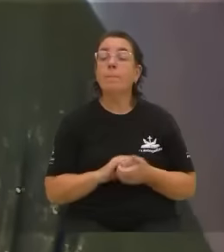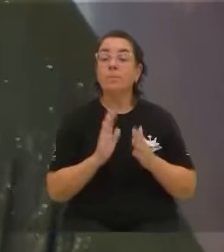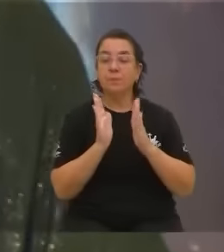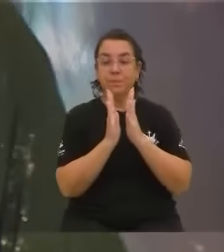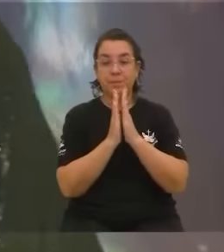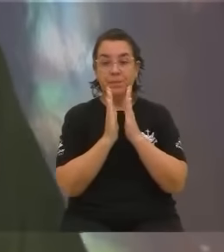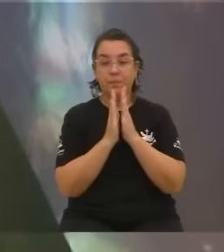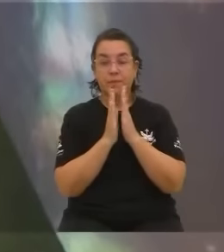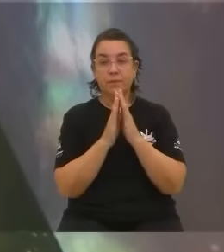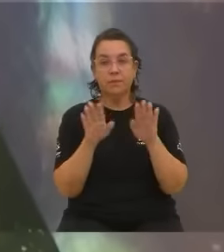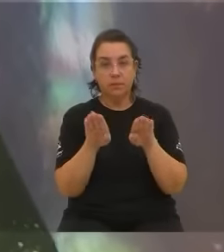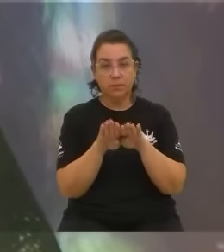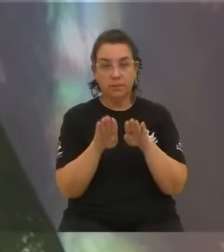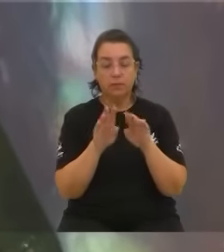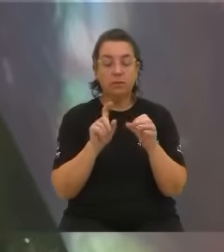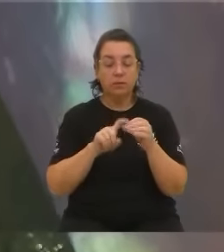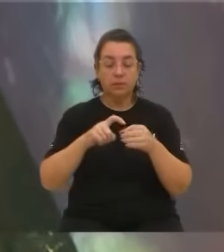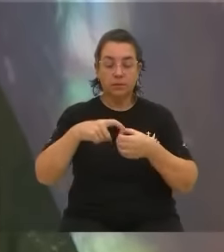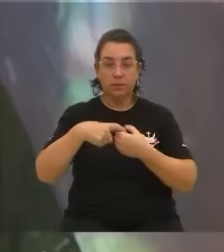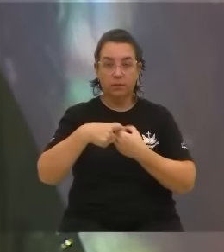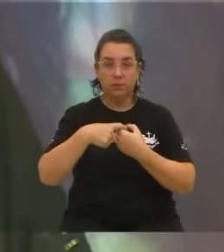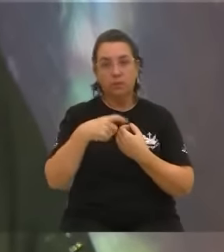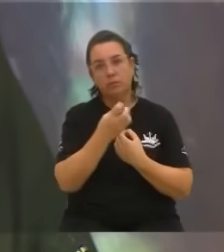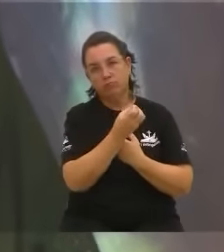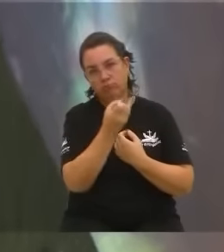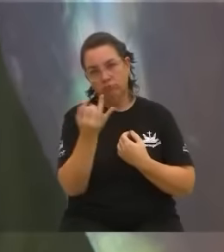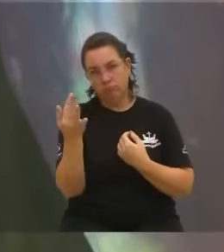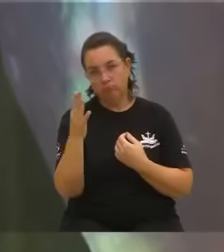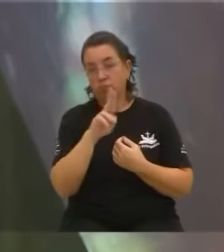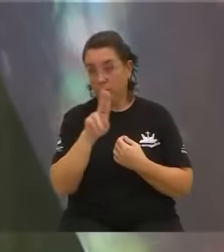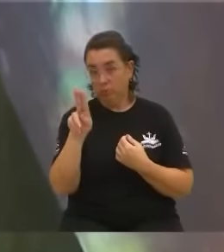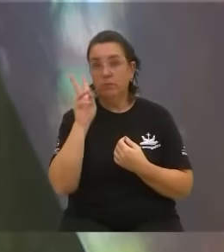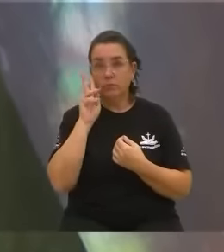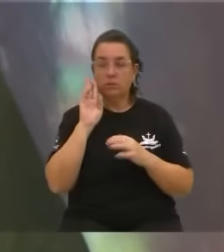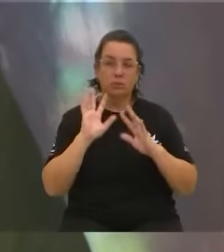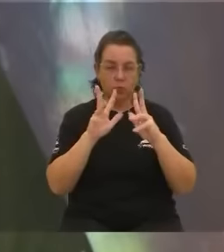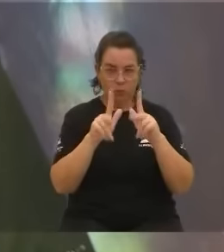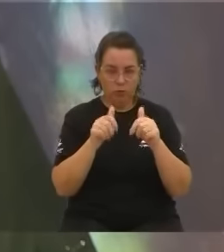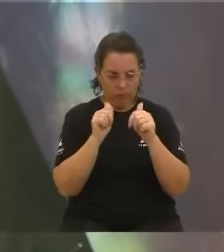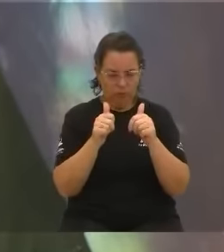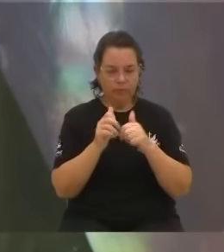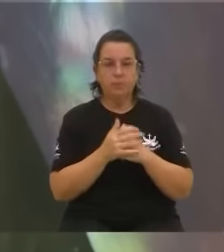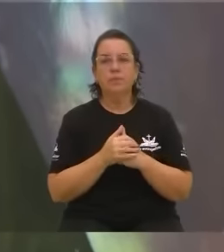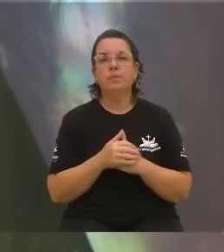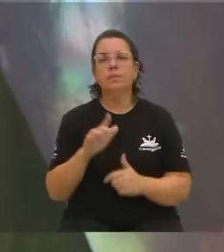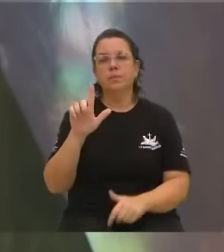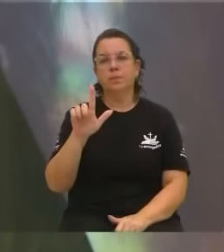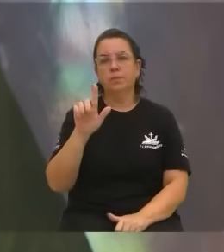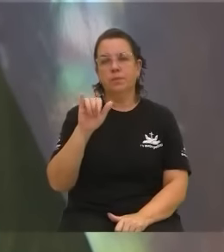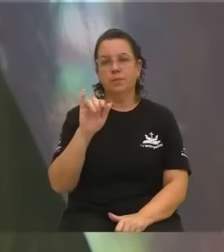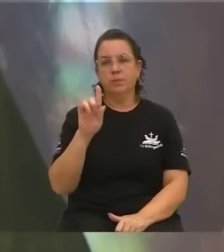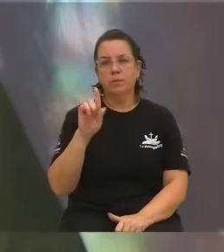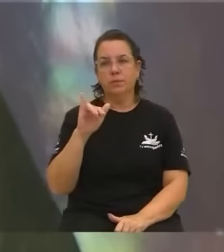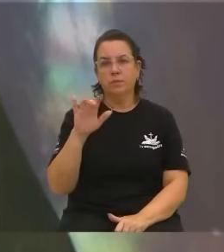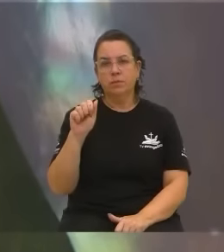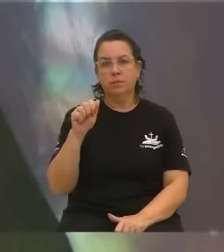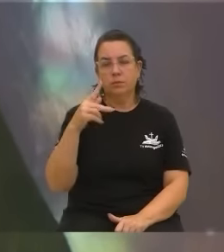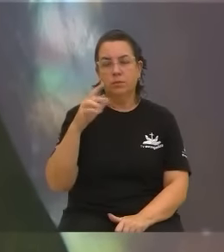Rezamos também pelos nossos associados e, citando estes, lembramos todos: Lígia Poliana